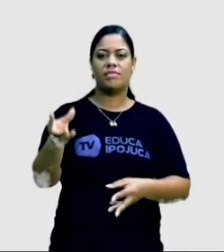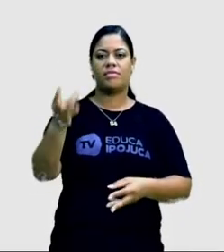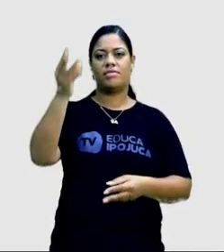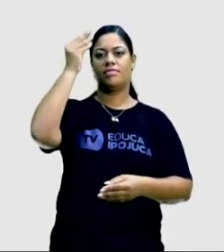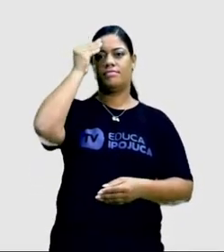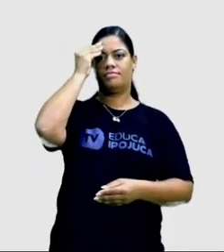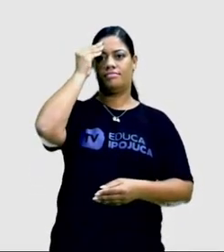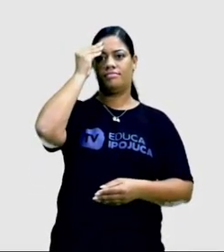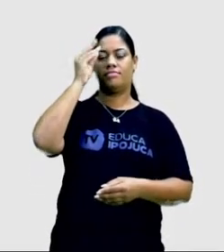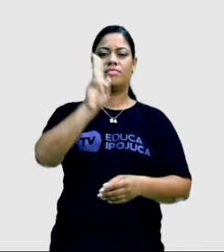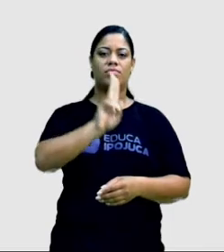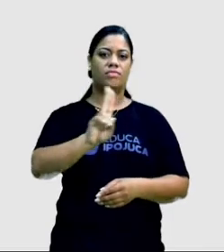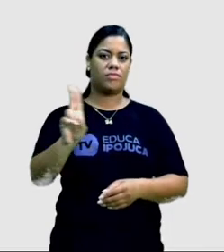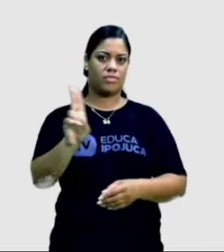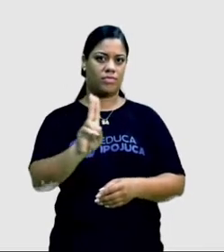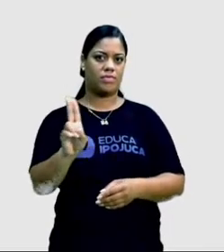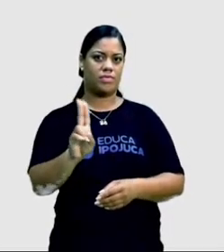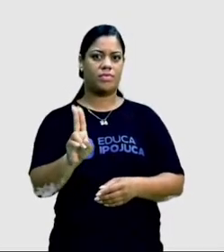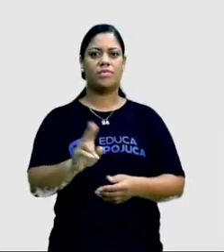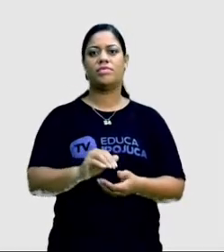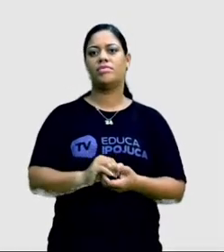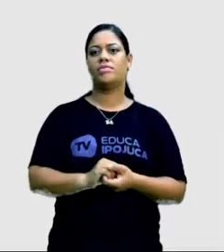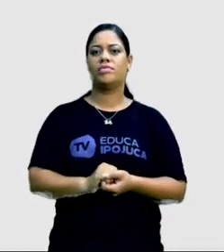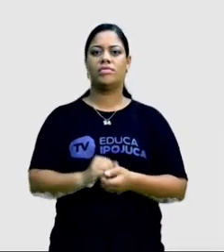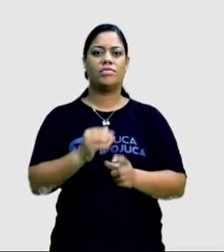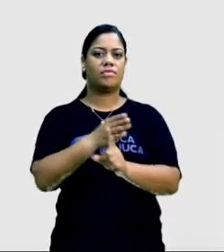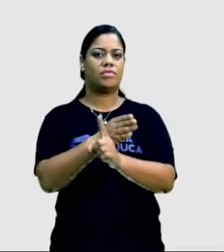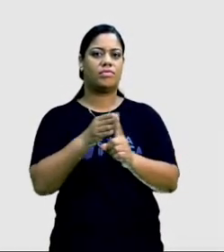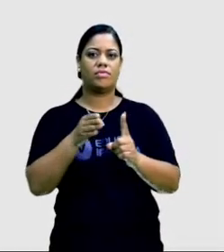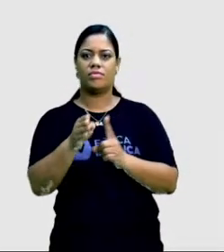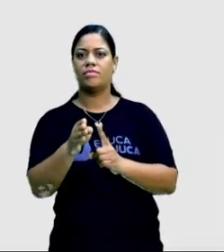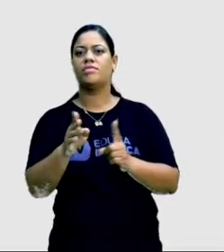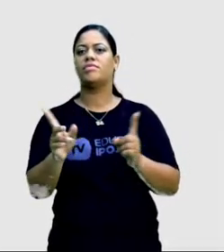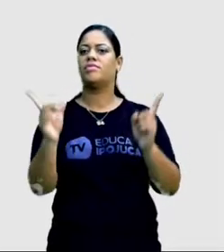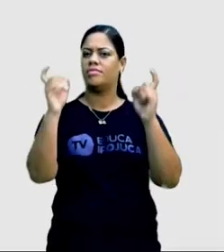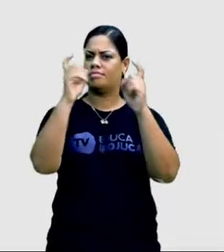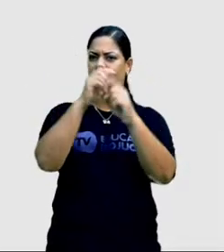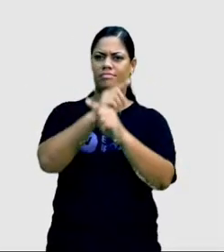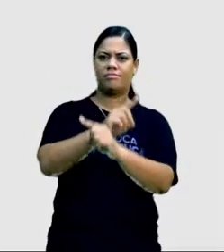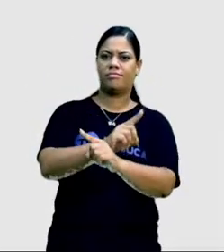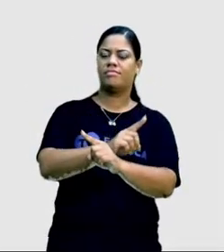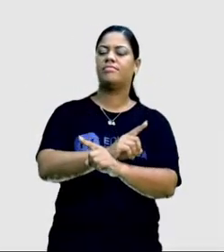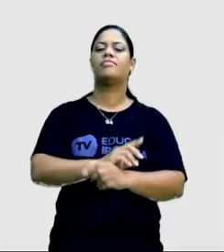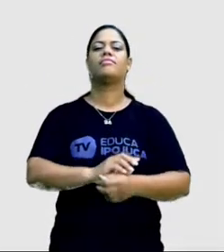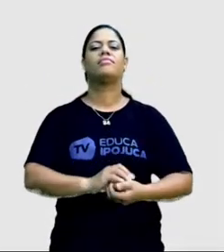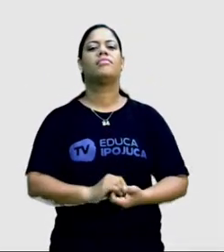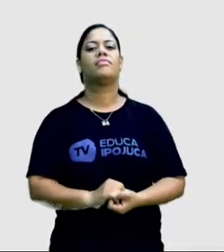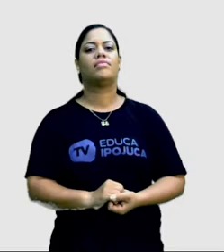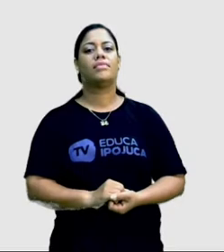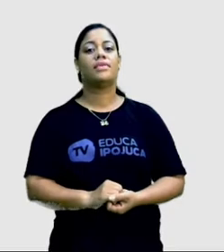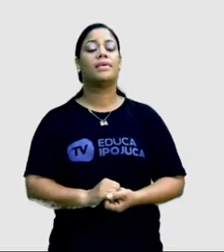memorizar esses nomes, né? Modalizações lógicas, deônticas,